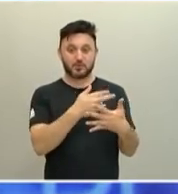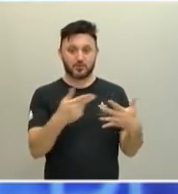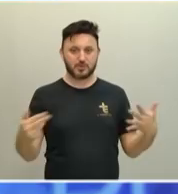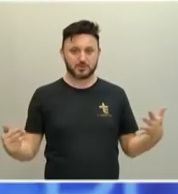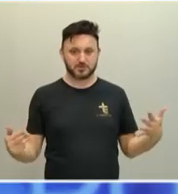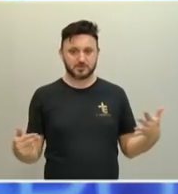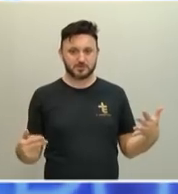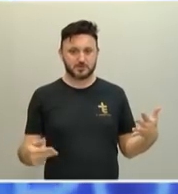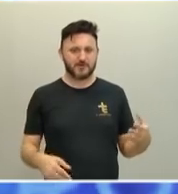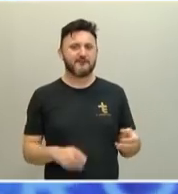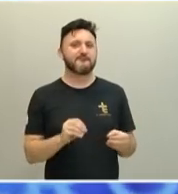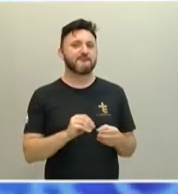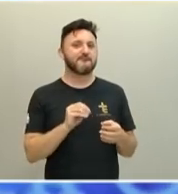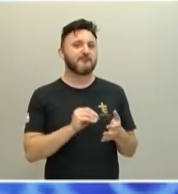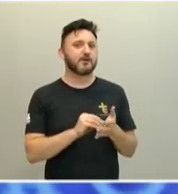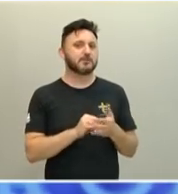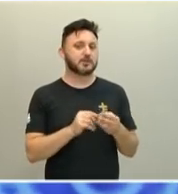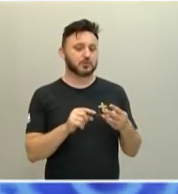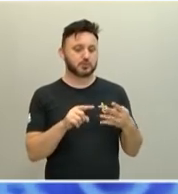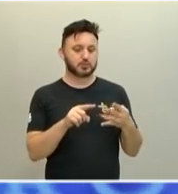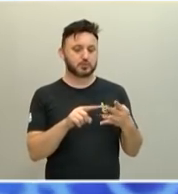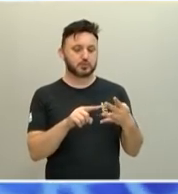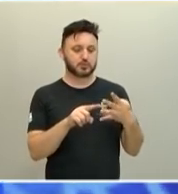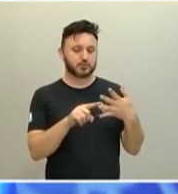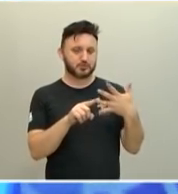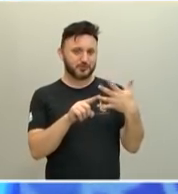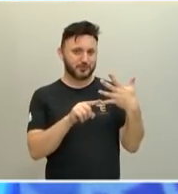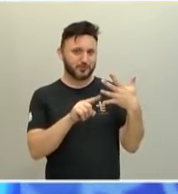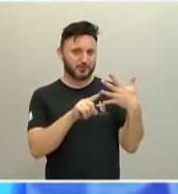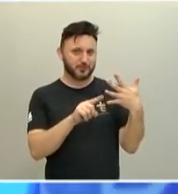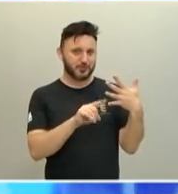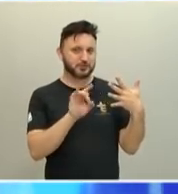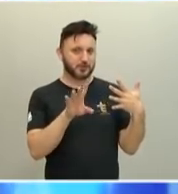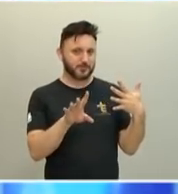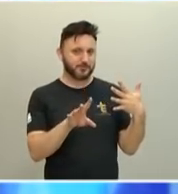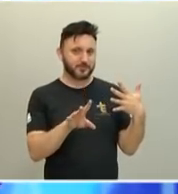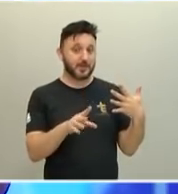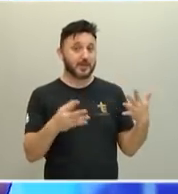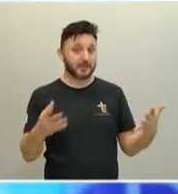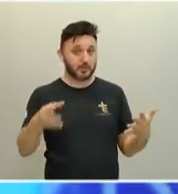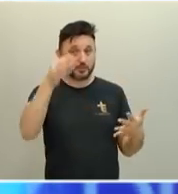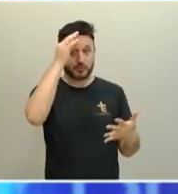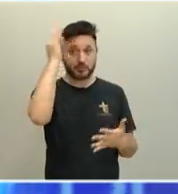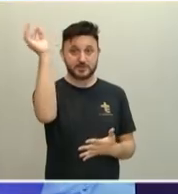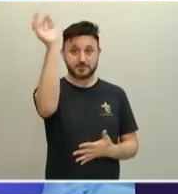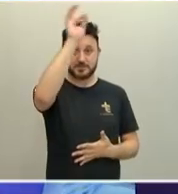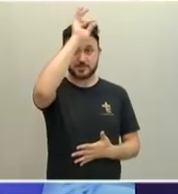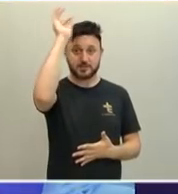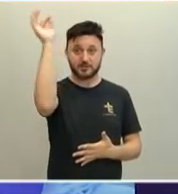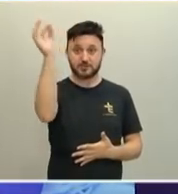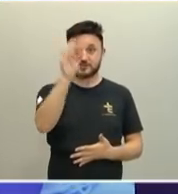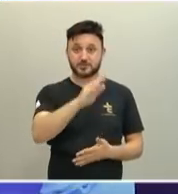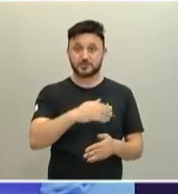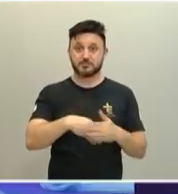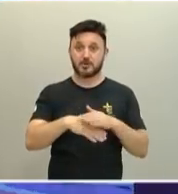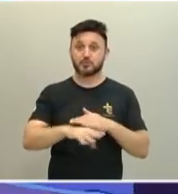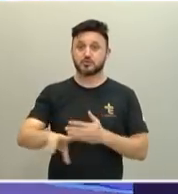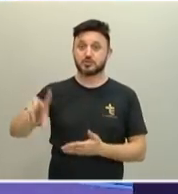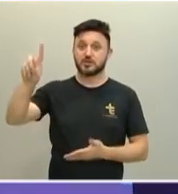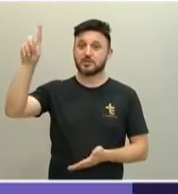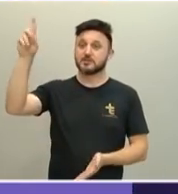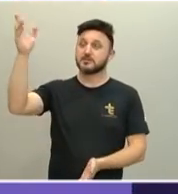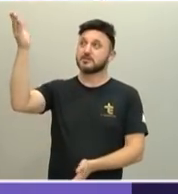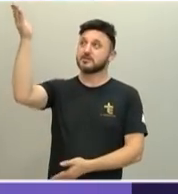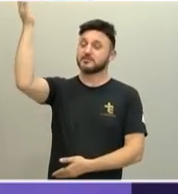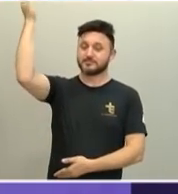impossível. Agora as outras 2, é a hora da ação do Espírito. Então você vai pegar a sua mão direita, levanta lá em cima assim. Quem está no santuário também, em